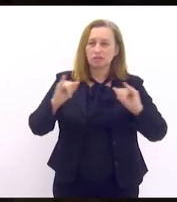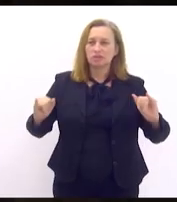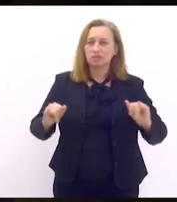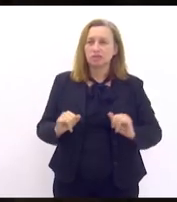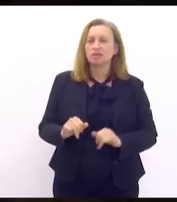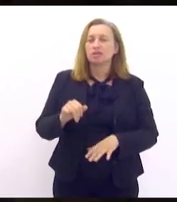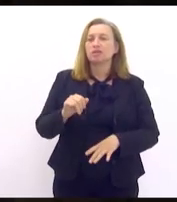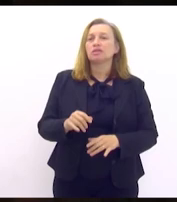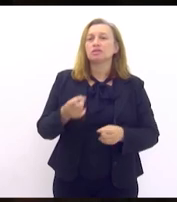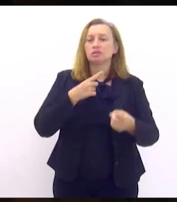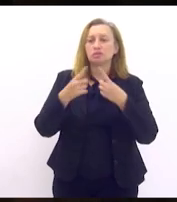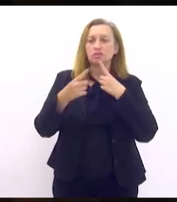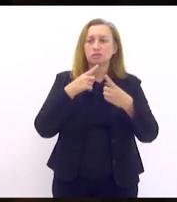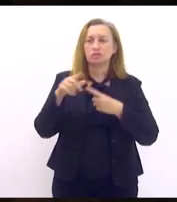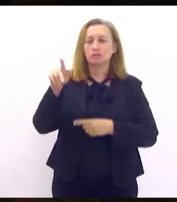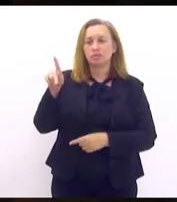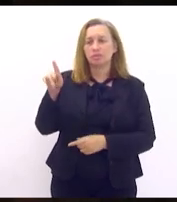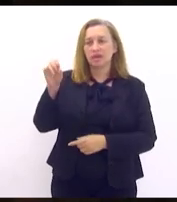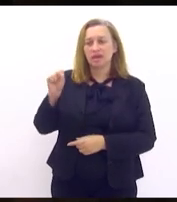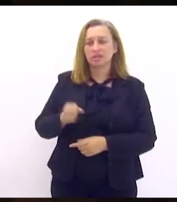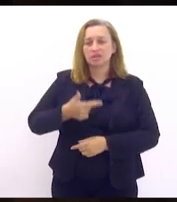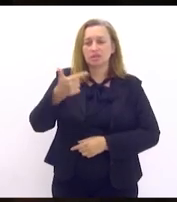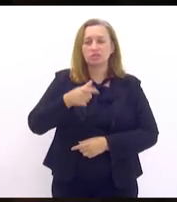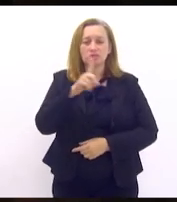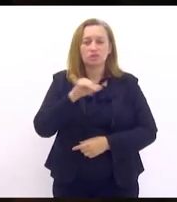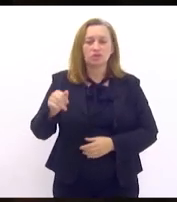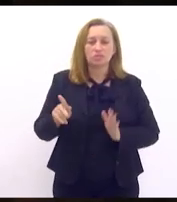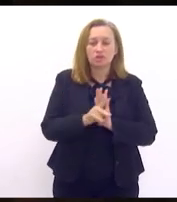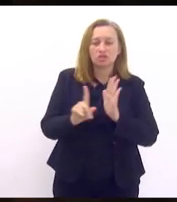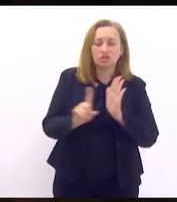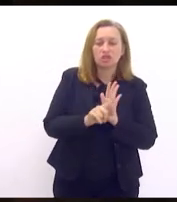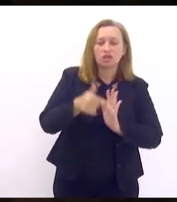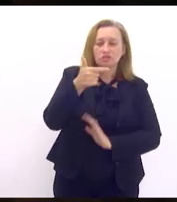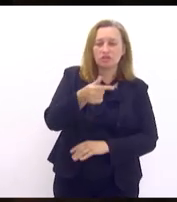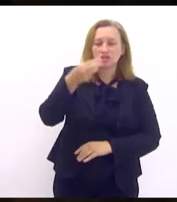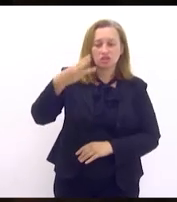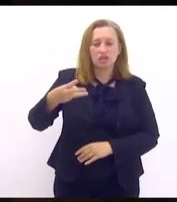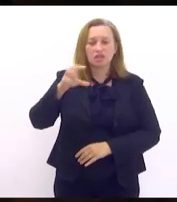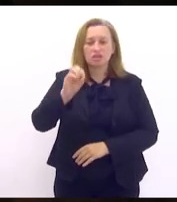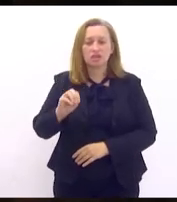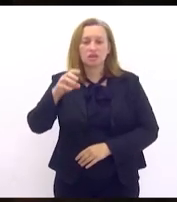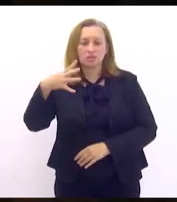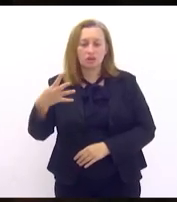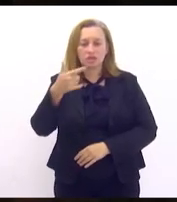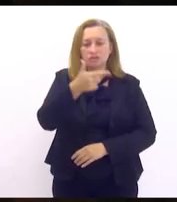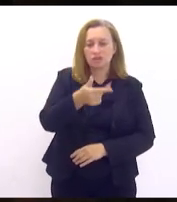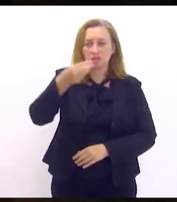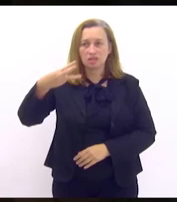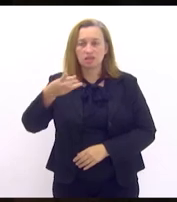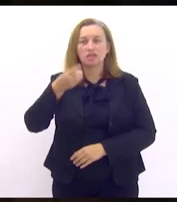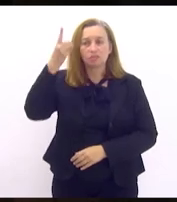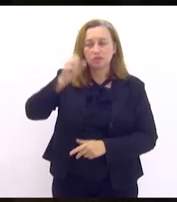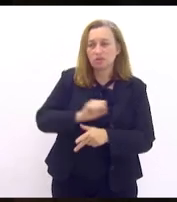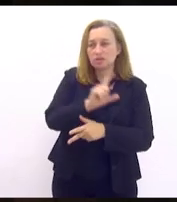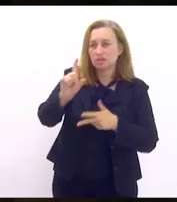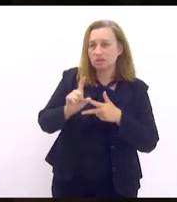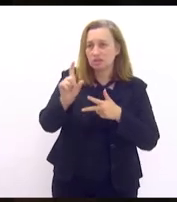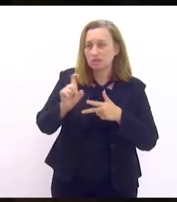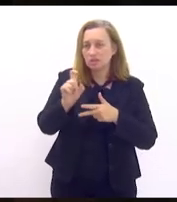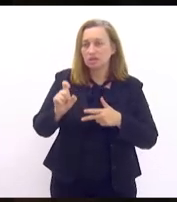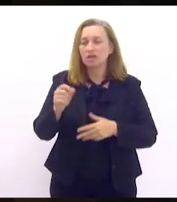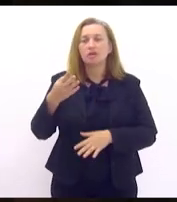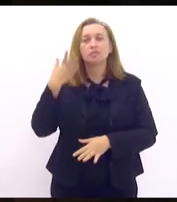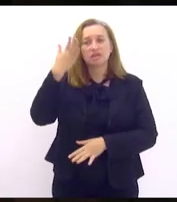de prioridade em discussão prévia, segundo dia, projeto de lei número 2304 de 23, de autoria do Poder Executivo, mensagem